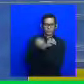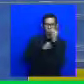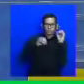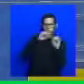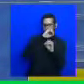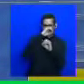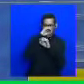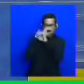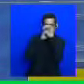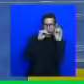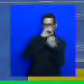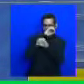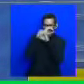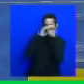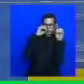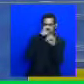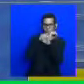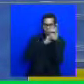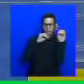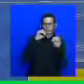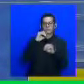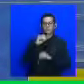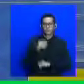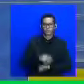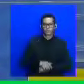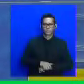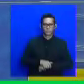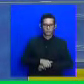Embaralhando globos, girando.